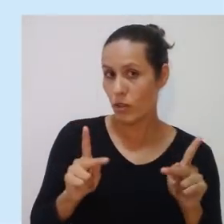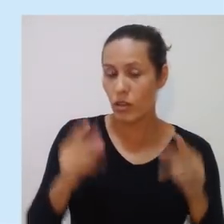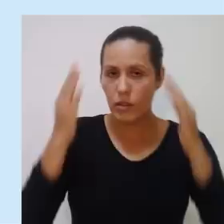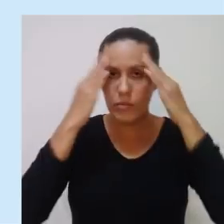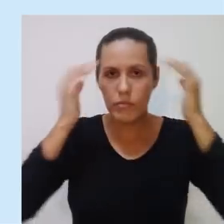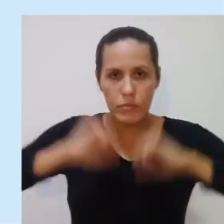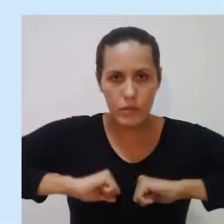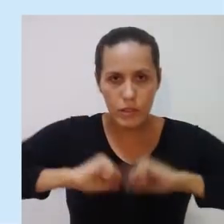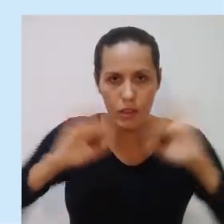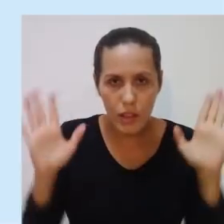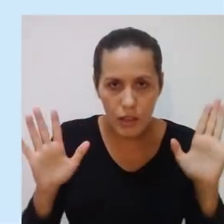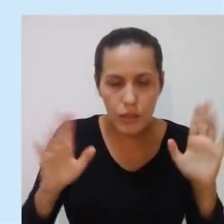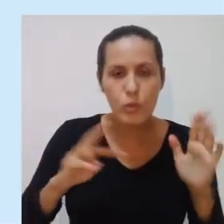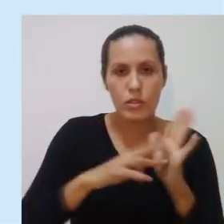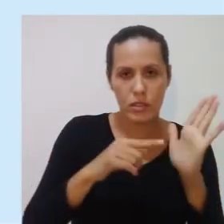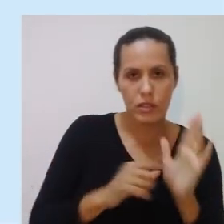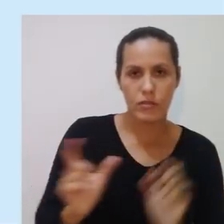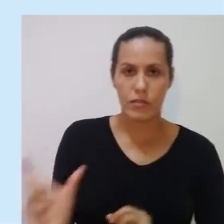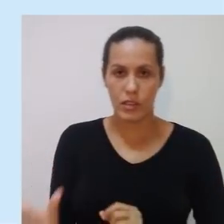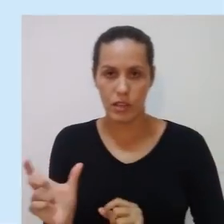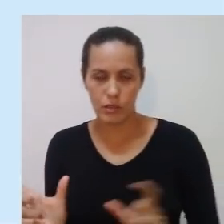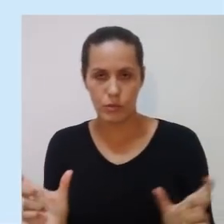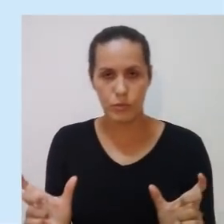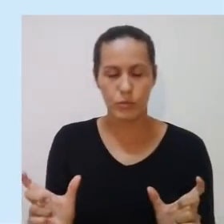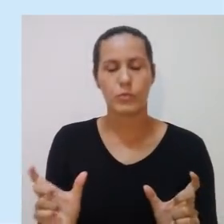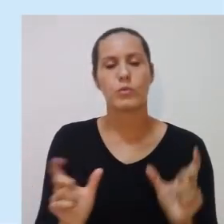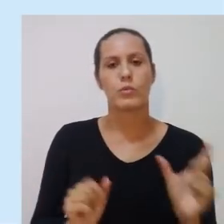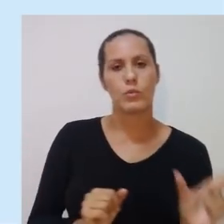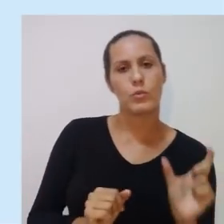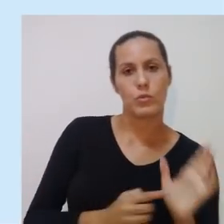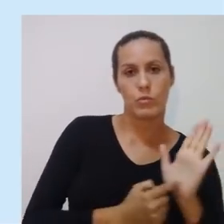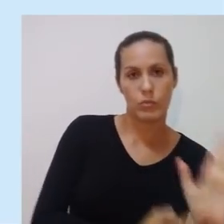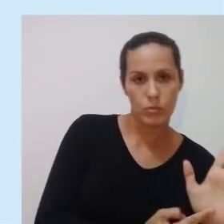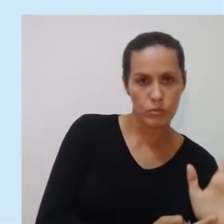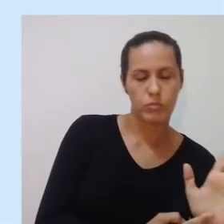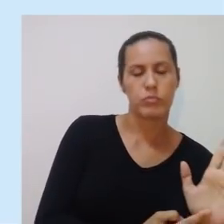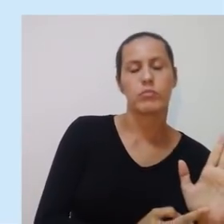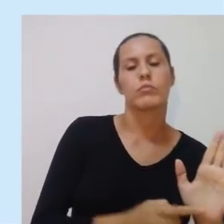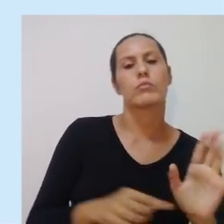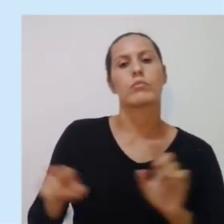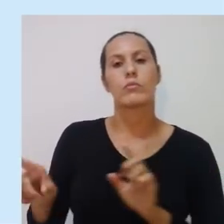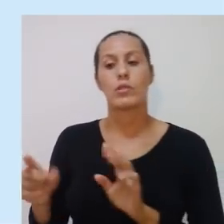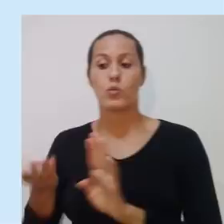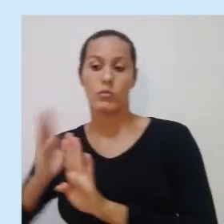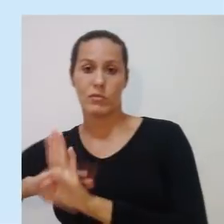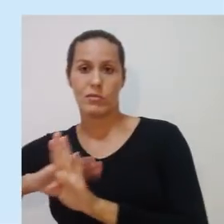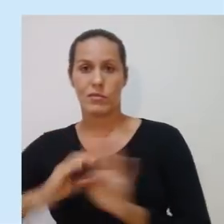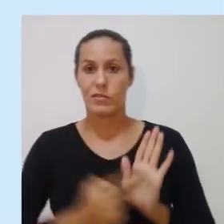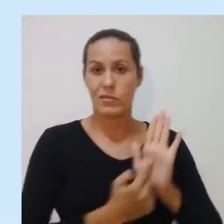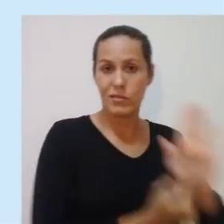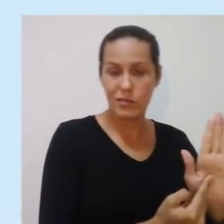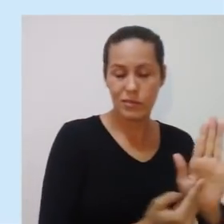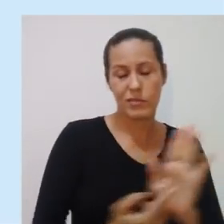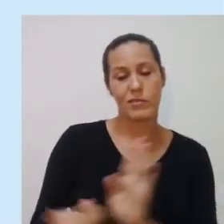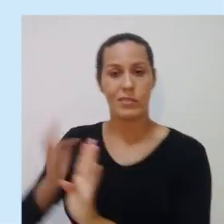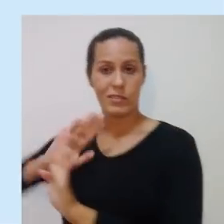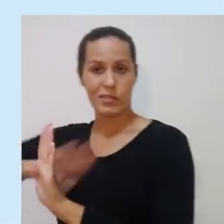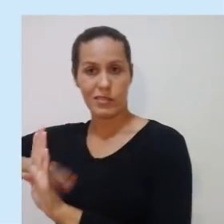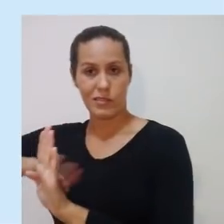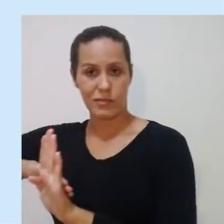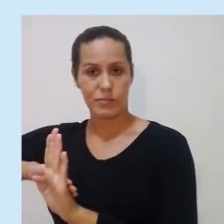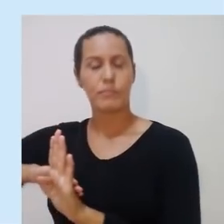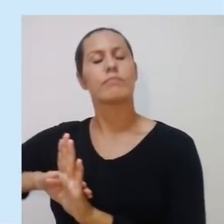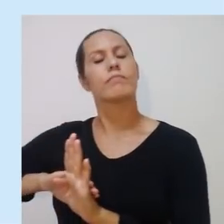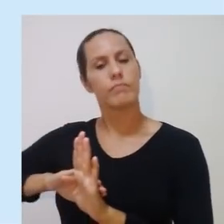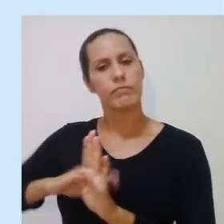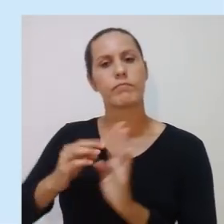subentendidas, ok? Ficou claro que é explícita é aquela que aparece e o que é implícita, aquela que a gente tem que